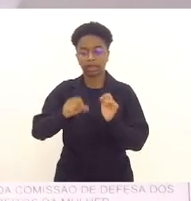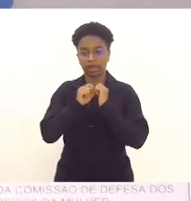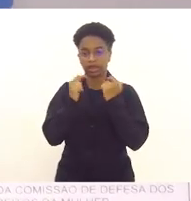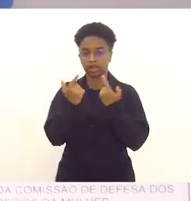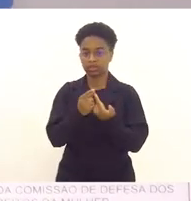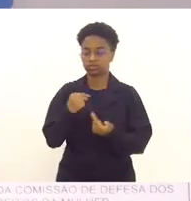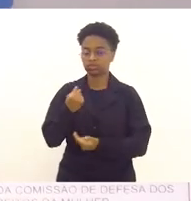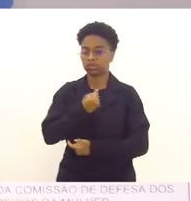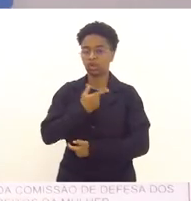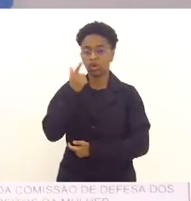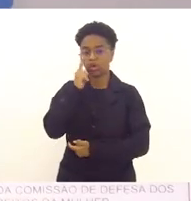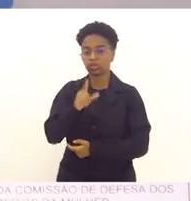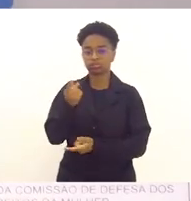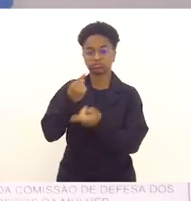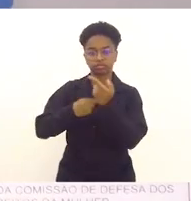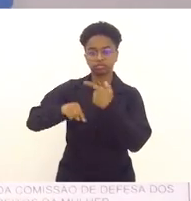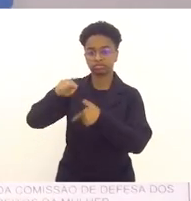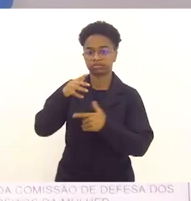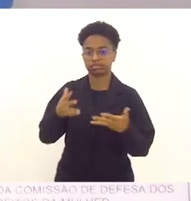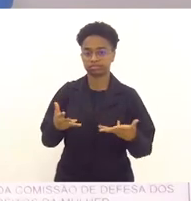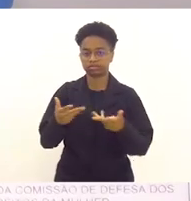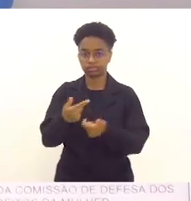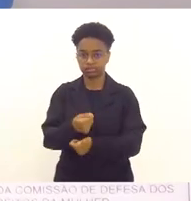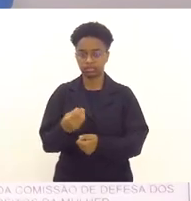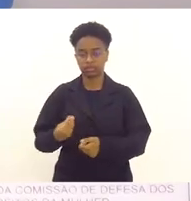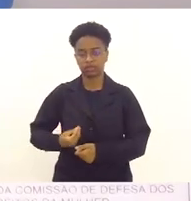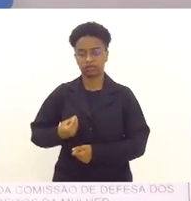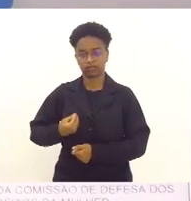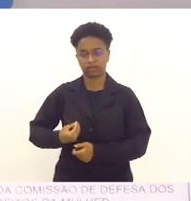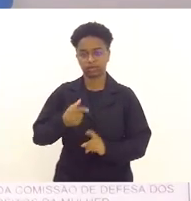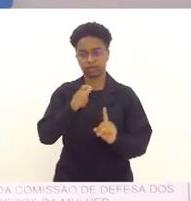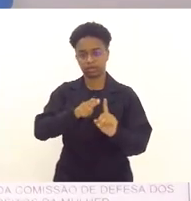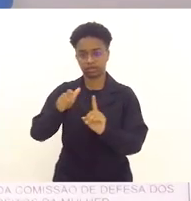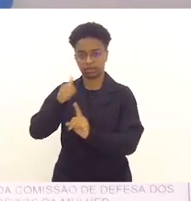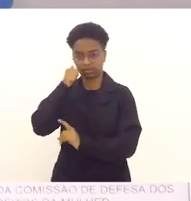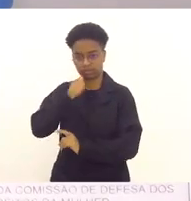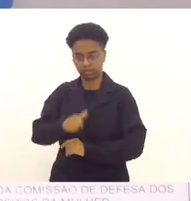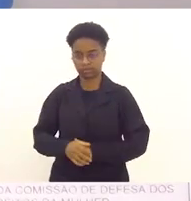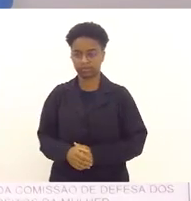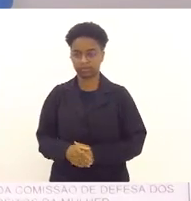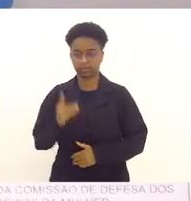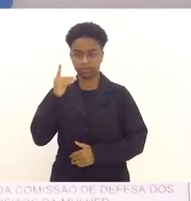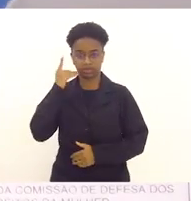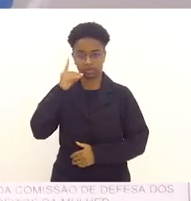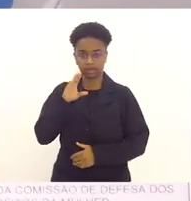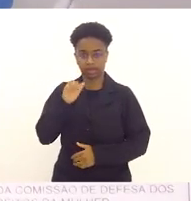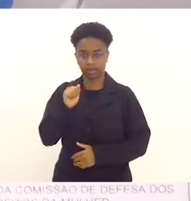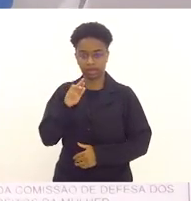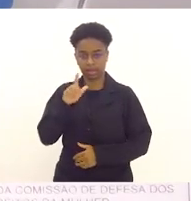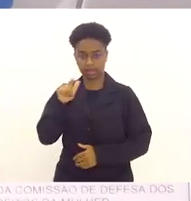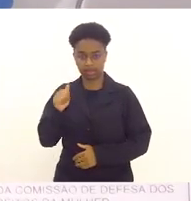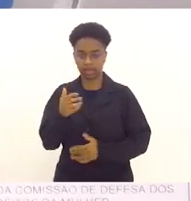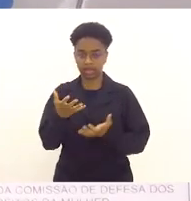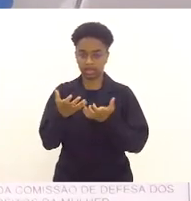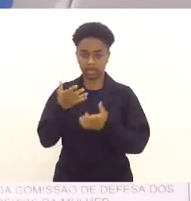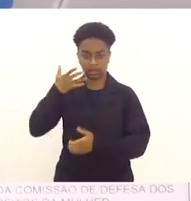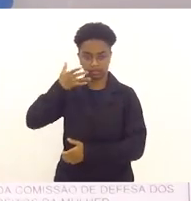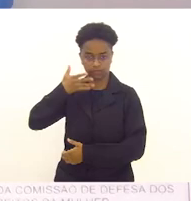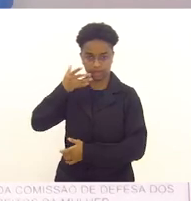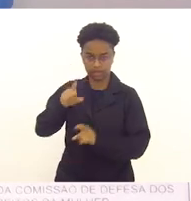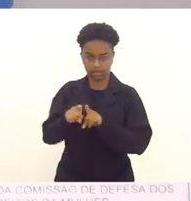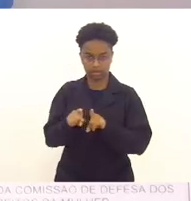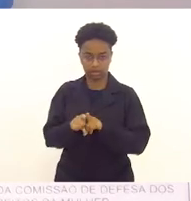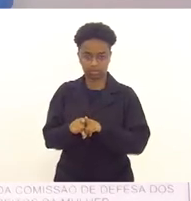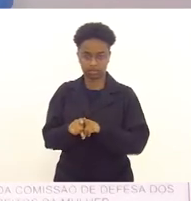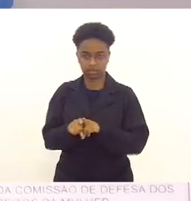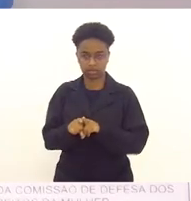possa dar um salto Quality qualitativo na vida das mulheres a deputada Carla Machado gostaria de fazer o uso da fala também